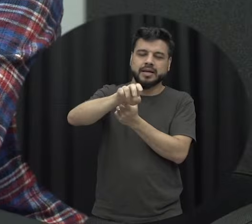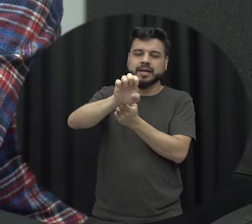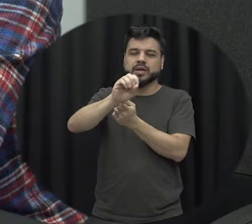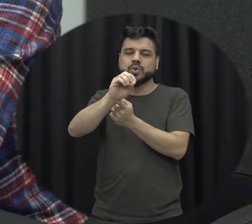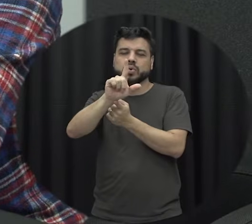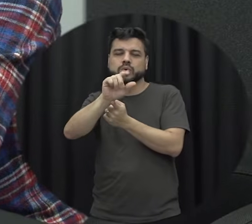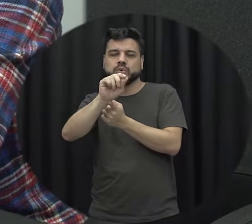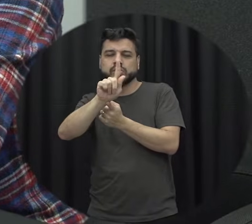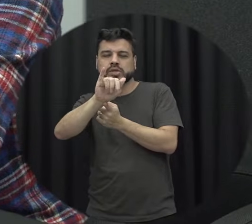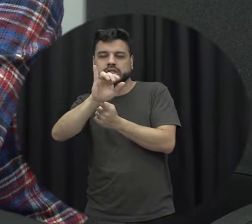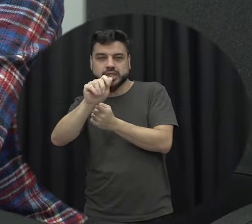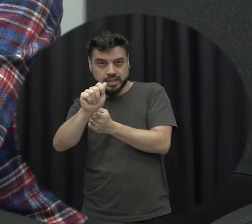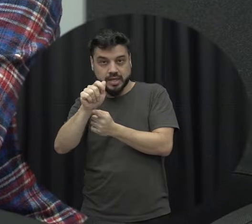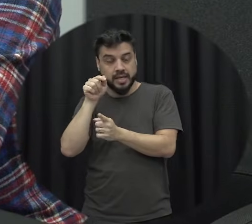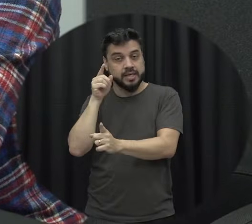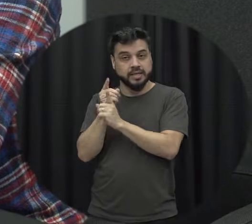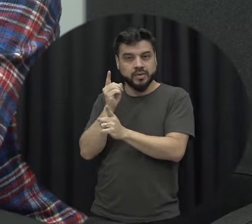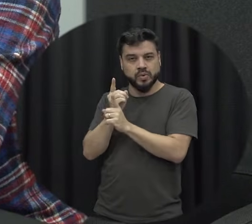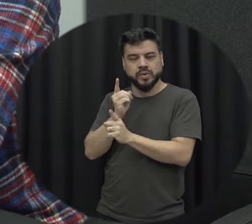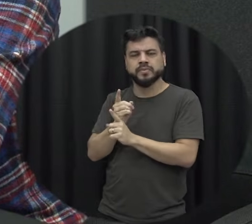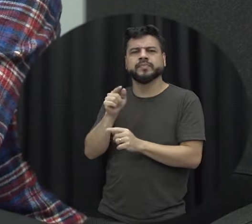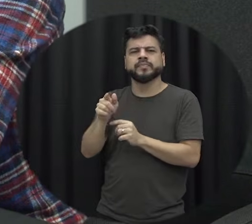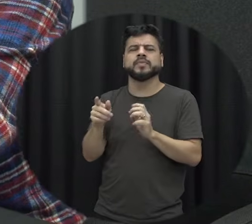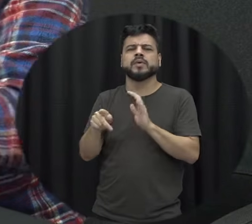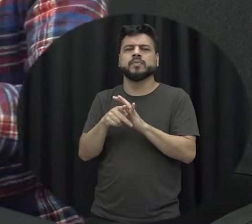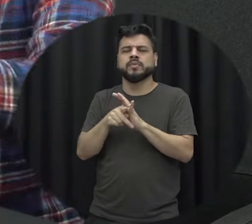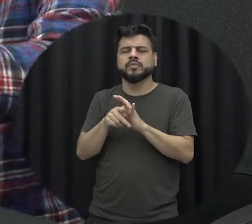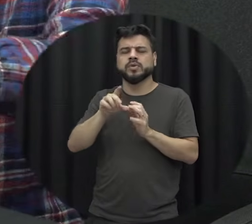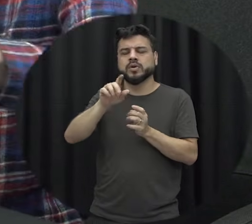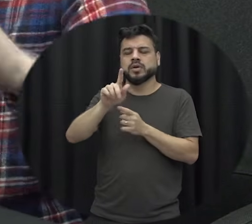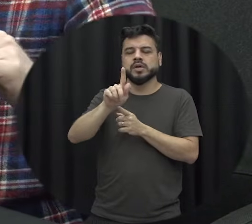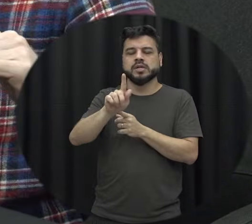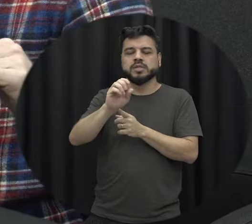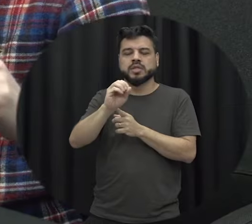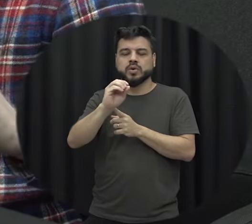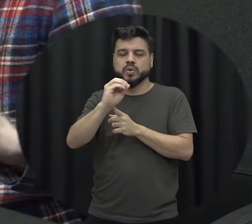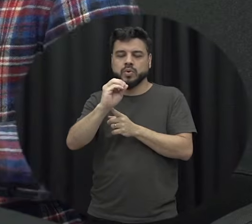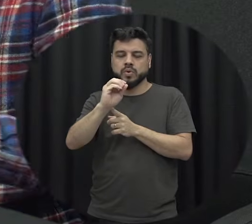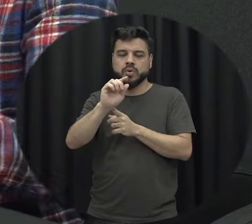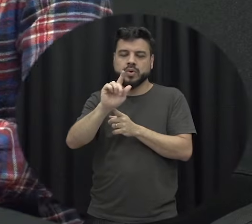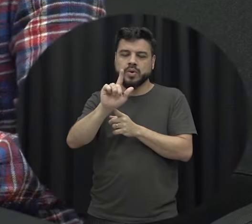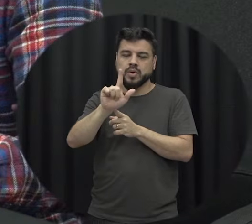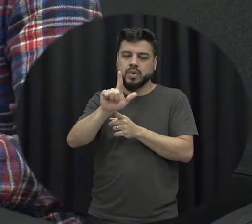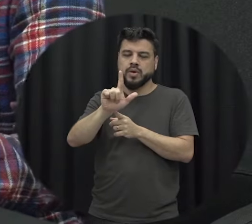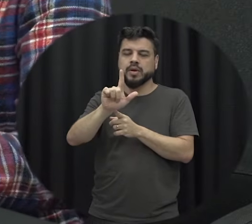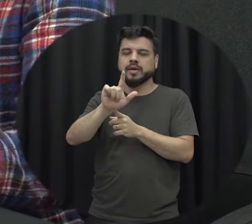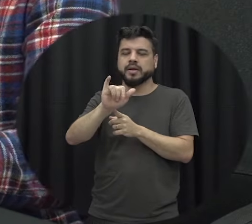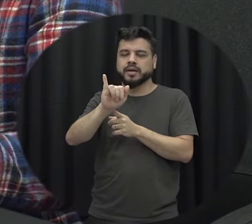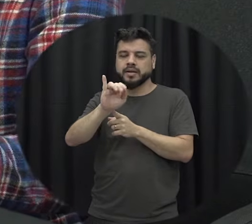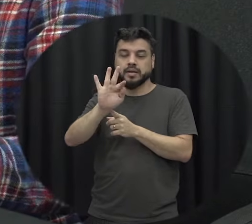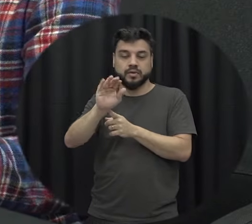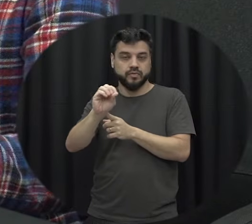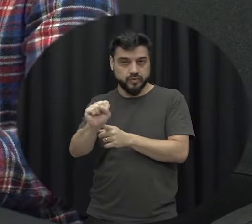são os geoglifos. O que são os geoglifos? Eles são escavações muito grandes,